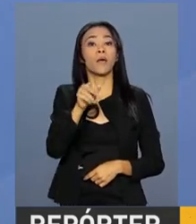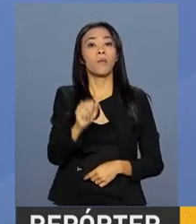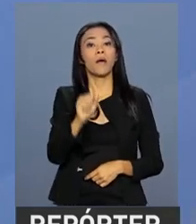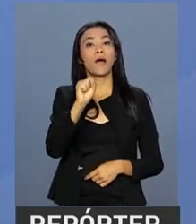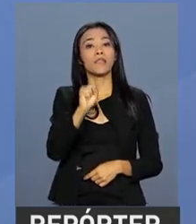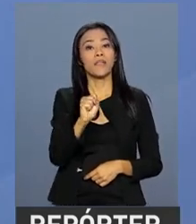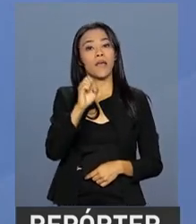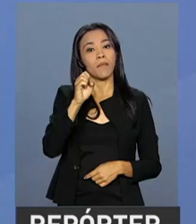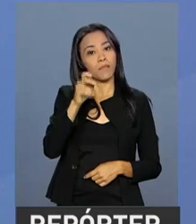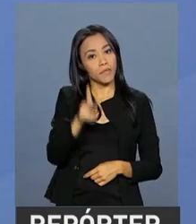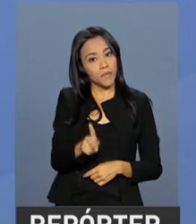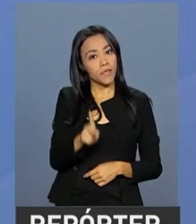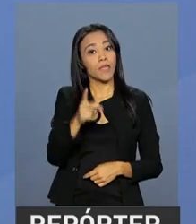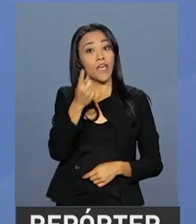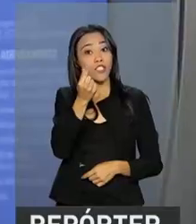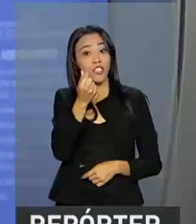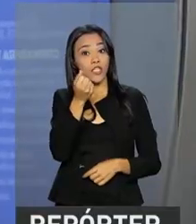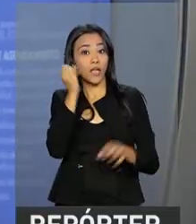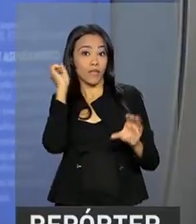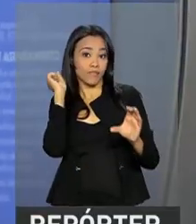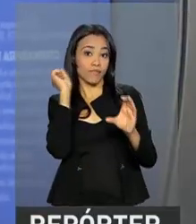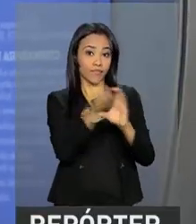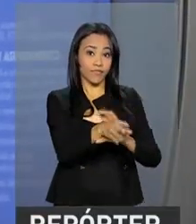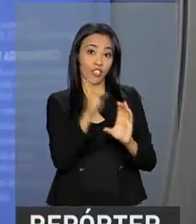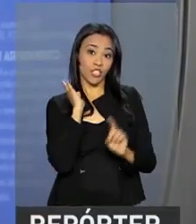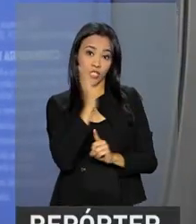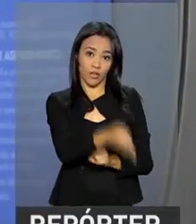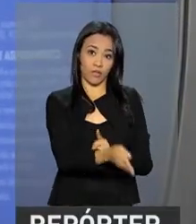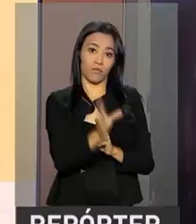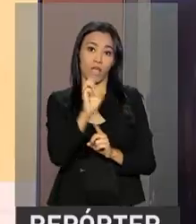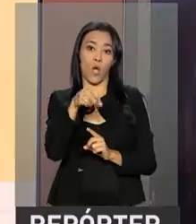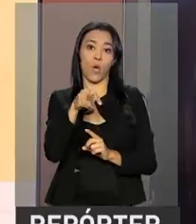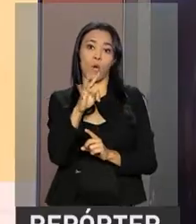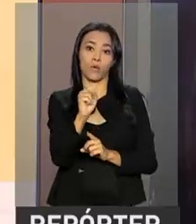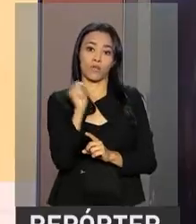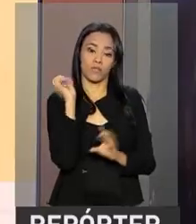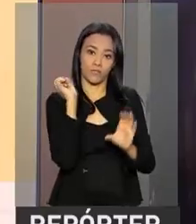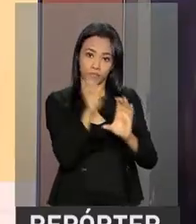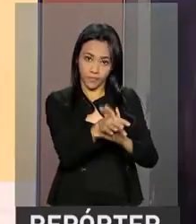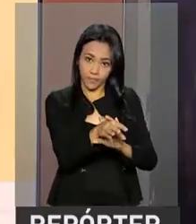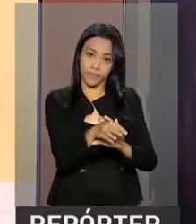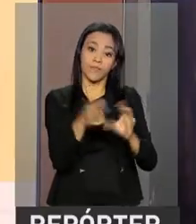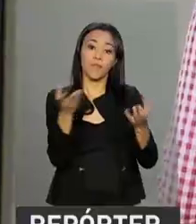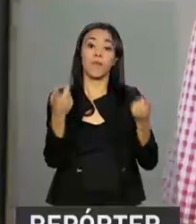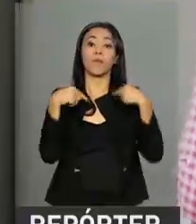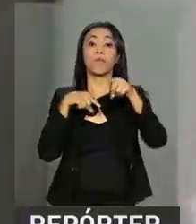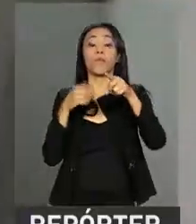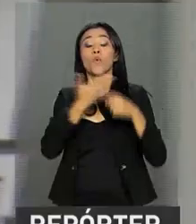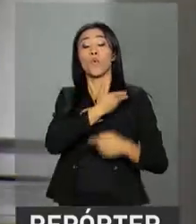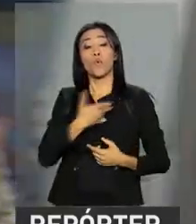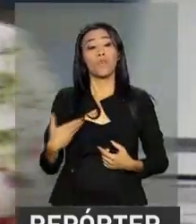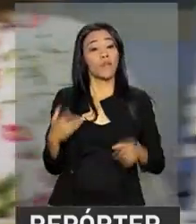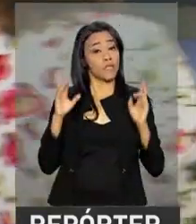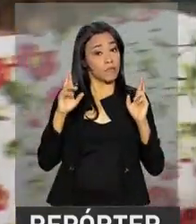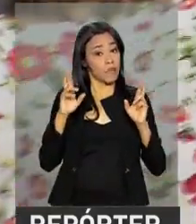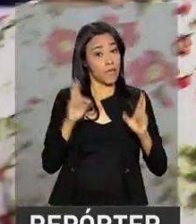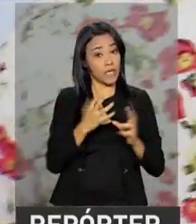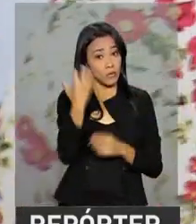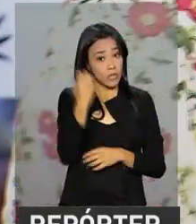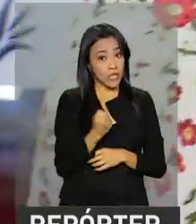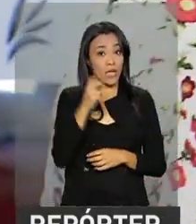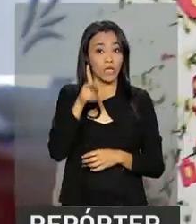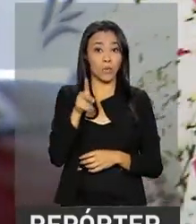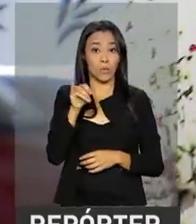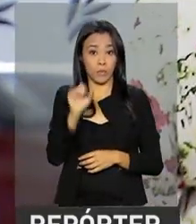história crédito direto em conta corrente como as contas inativas do fgts o governo estima que os saques do pis/pasep